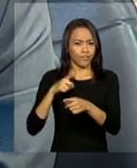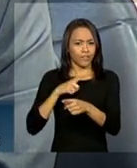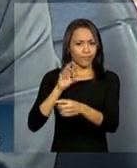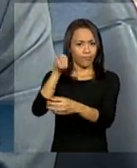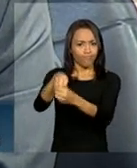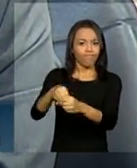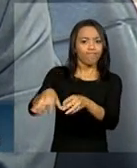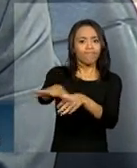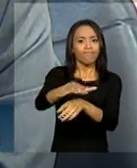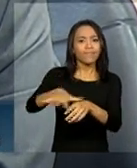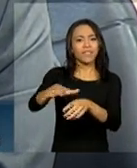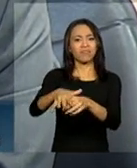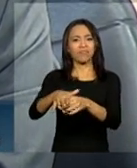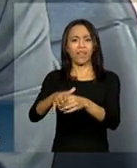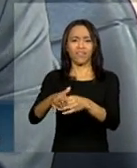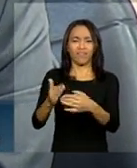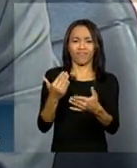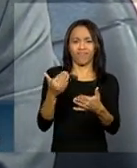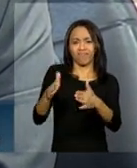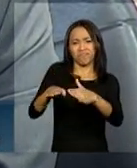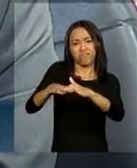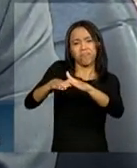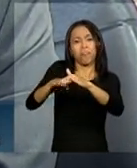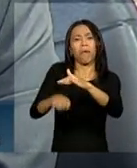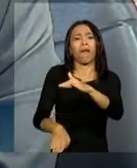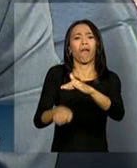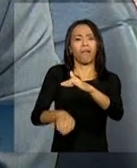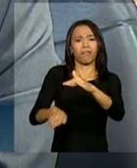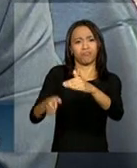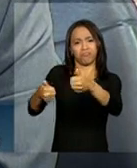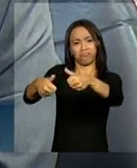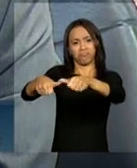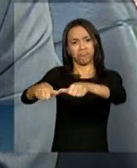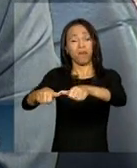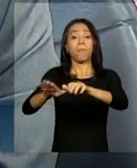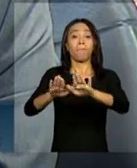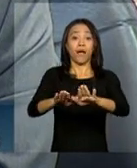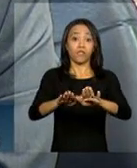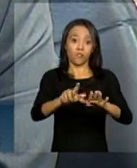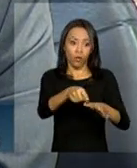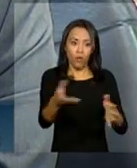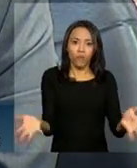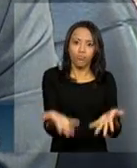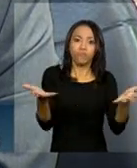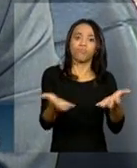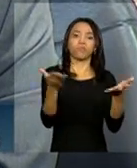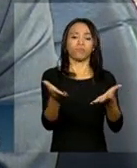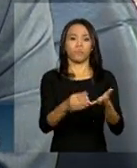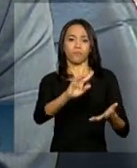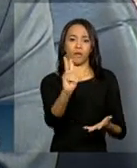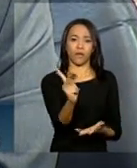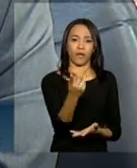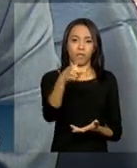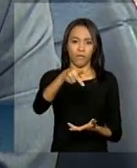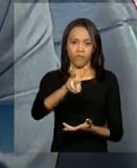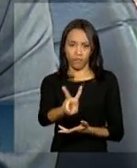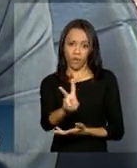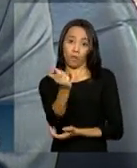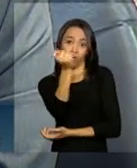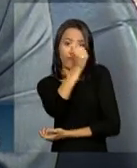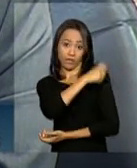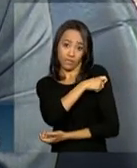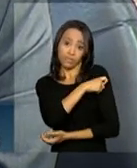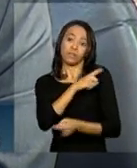eh defasado e com a o HPV com a vacina para para hepatite A e o